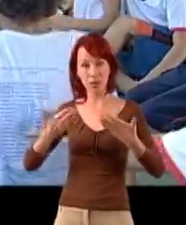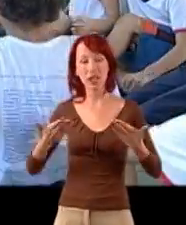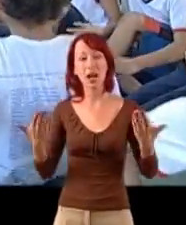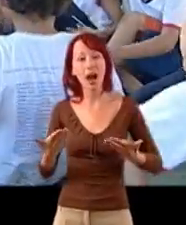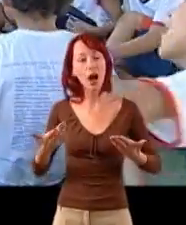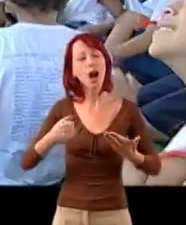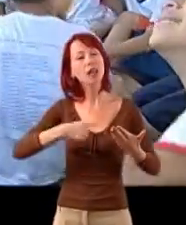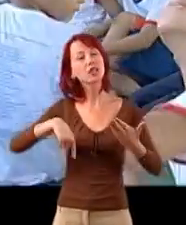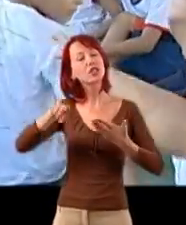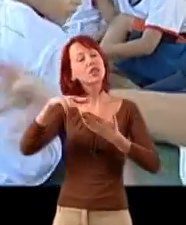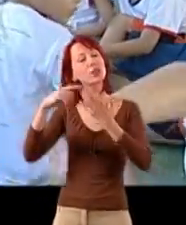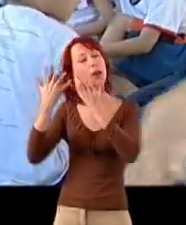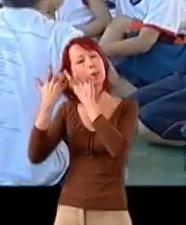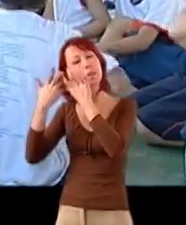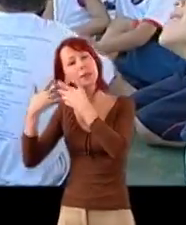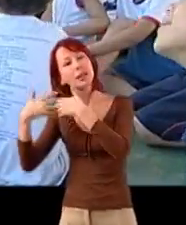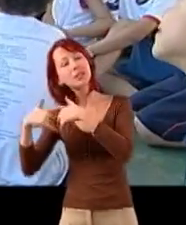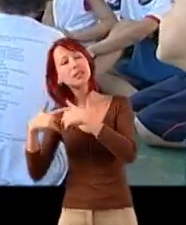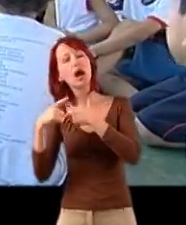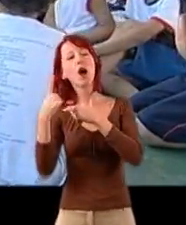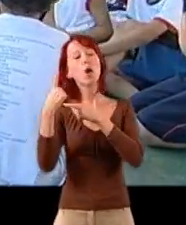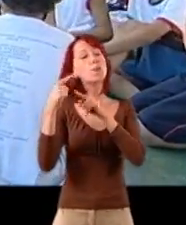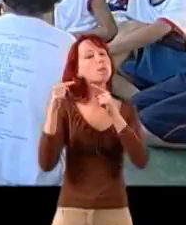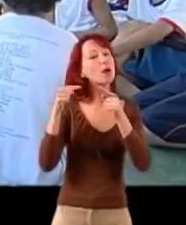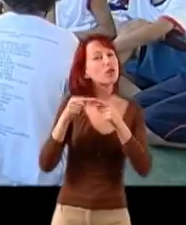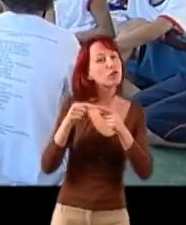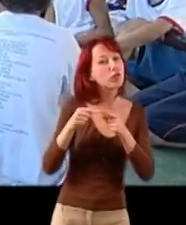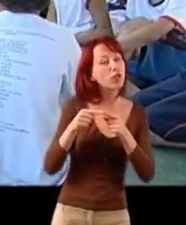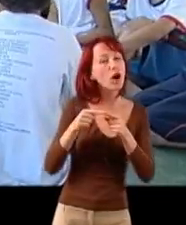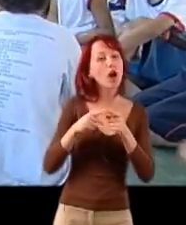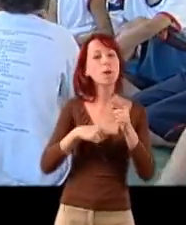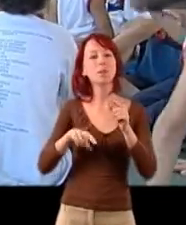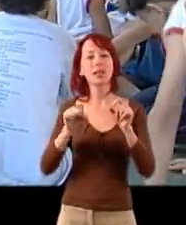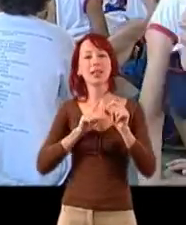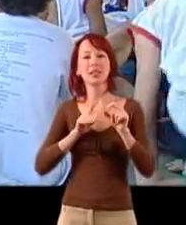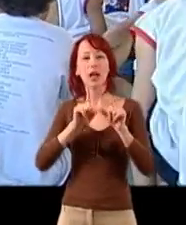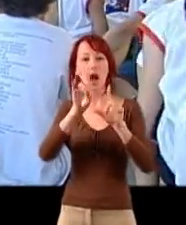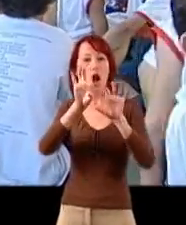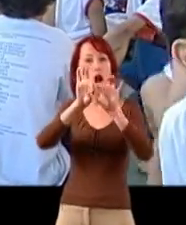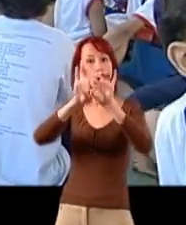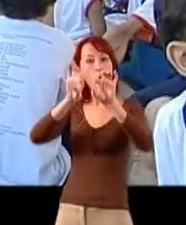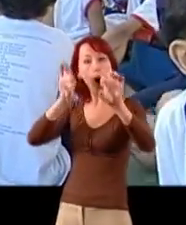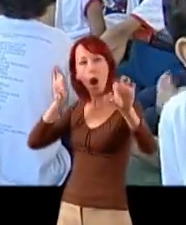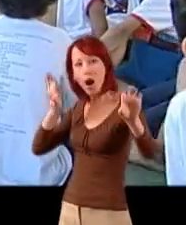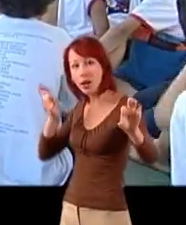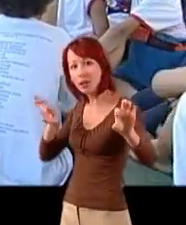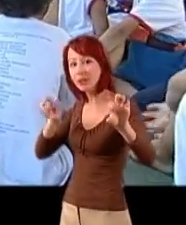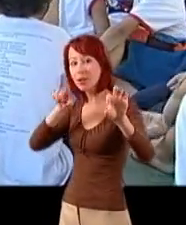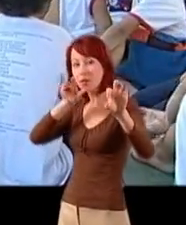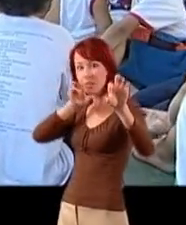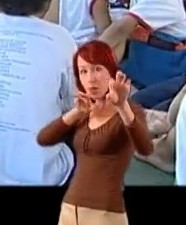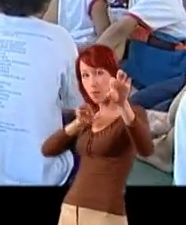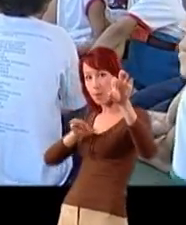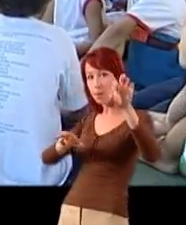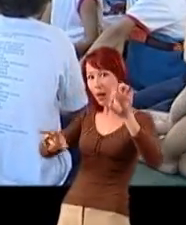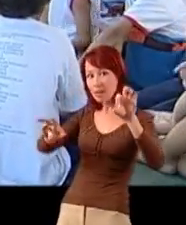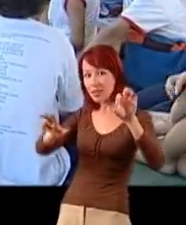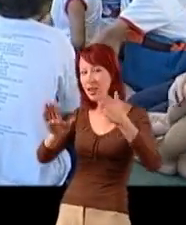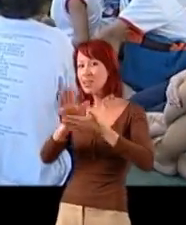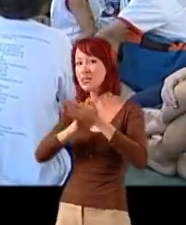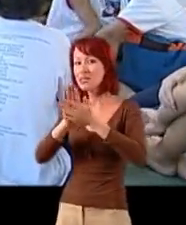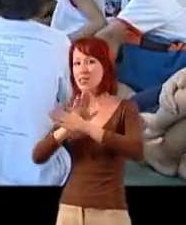a gente vai pensar num jeito de passar a corda sem encostar